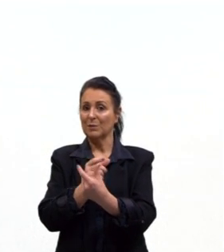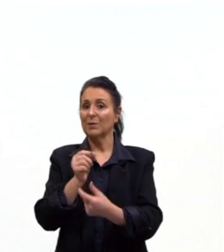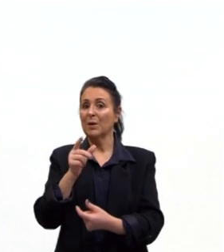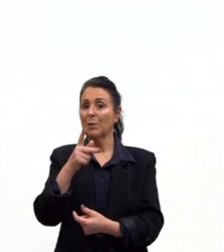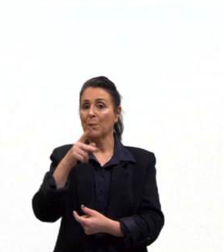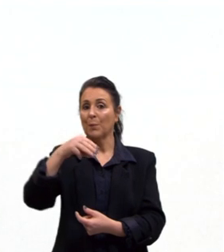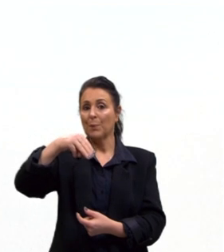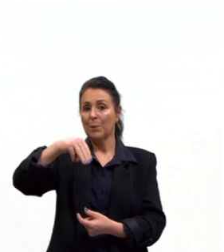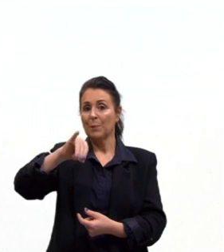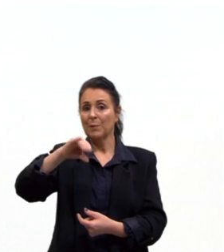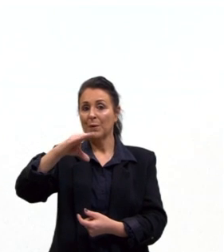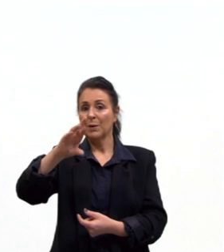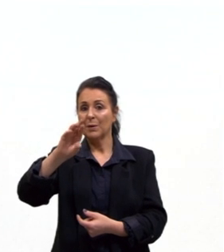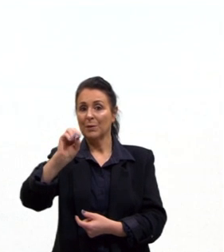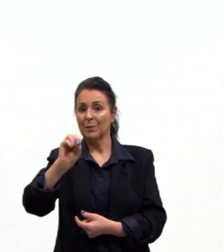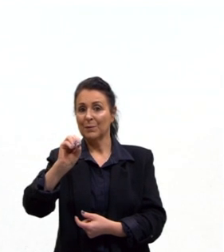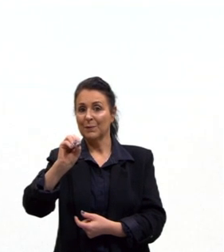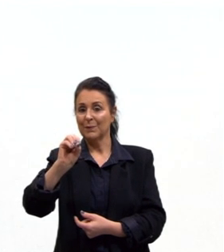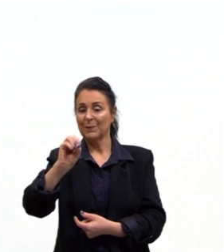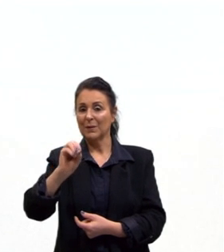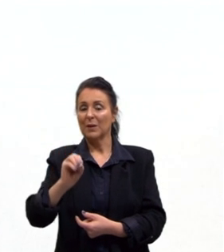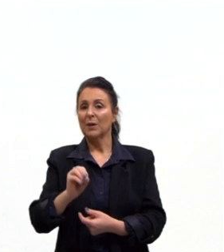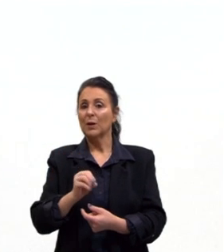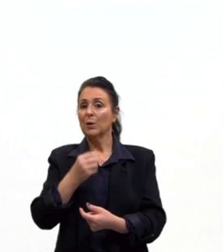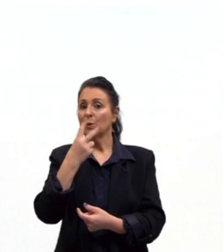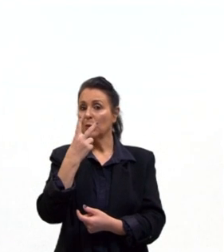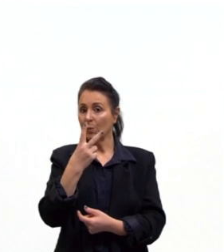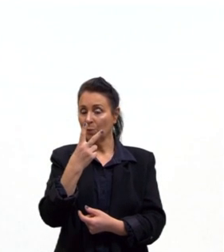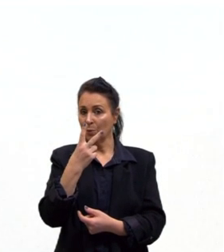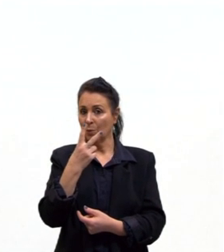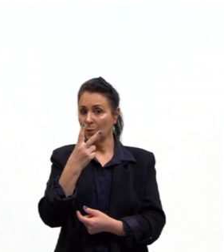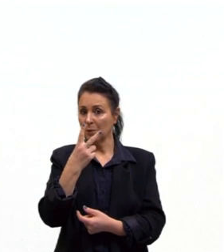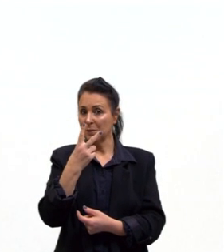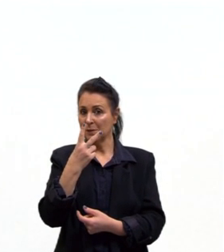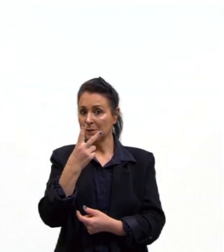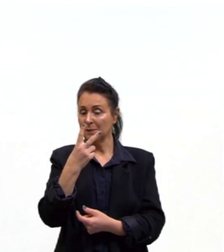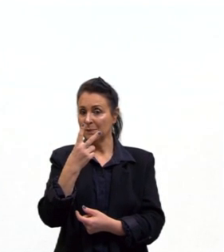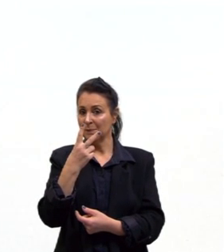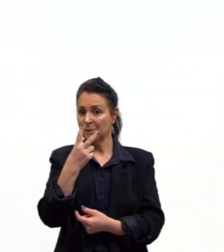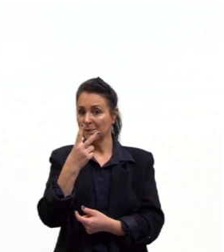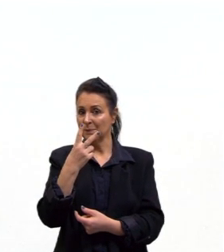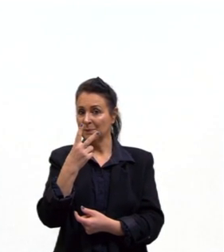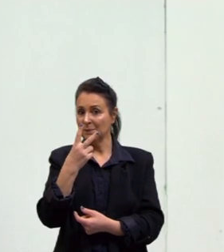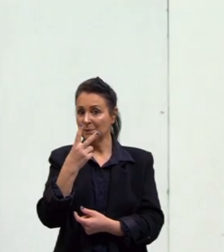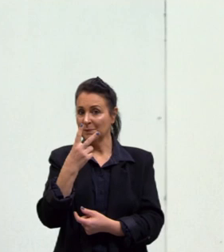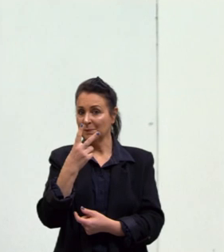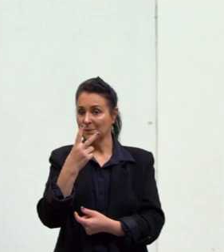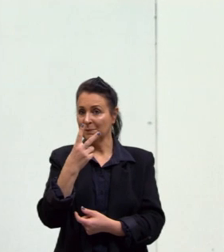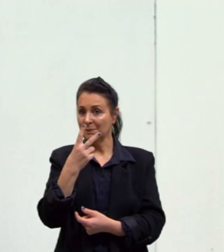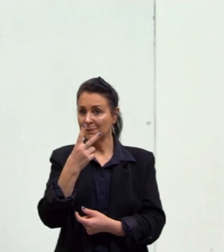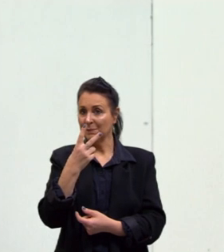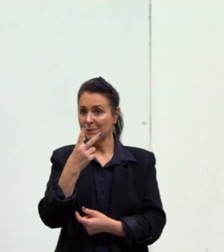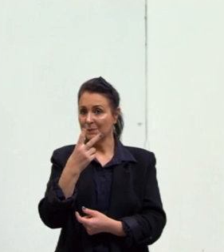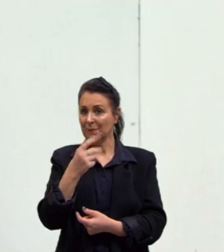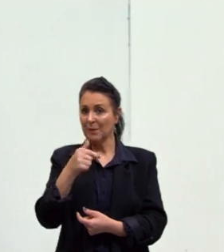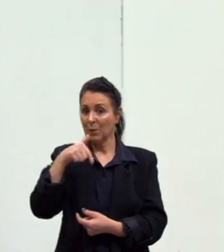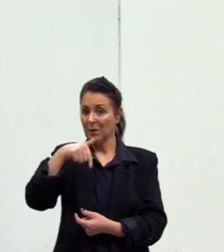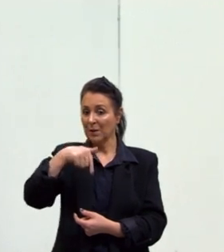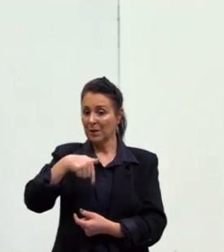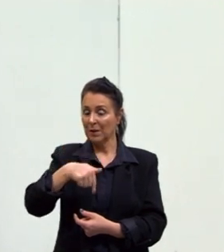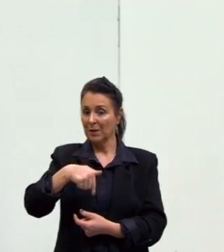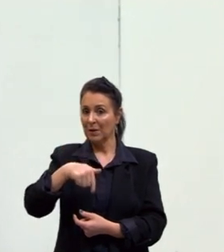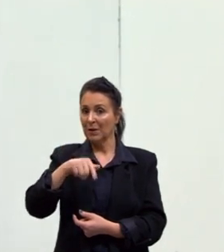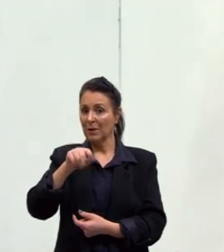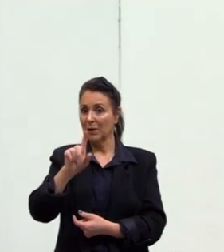micro Então a gente vai anotar né duas cargas pontuais ele fala o valor das tardes vamos anotar já para ficar mais fácil